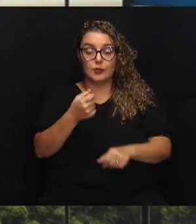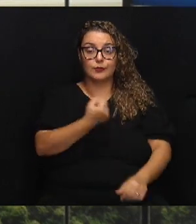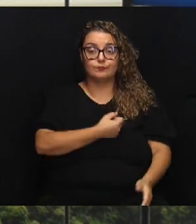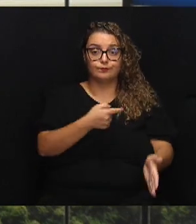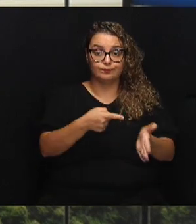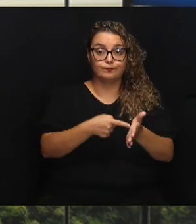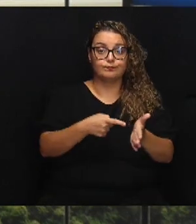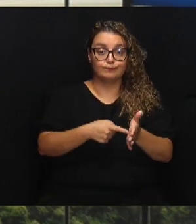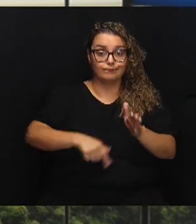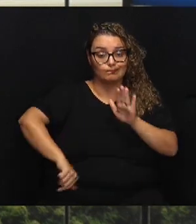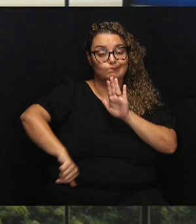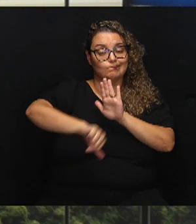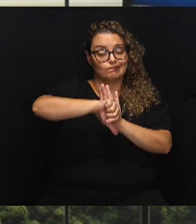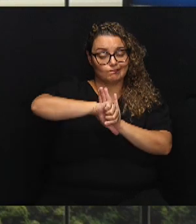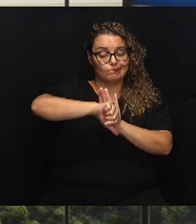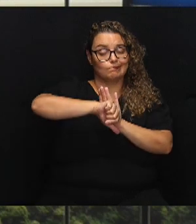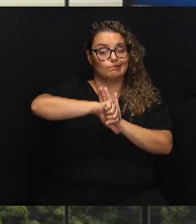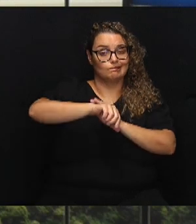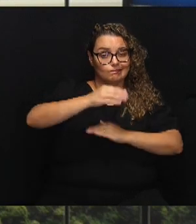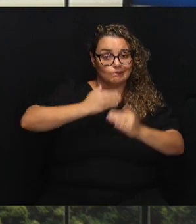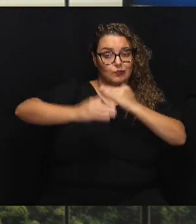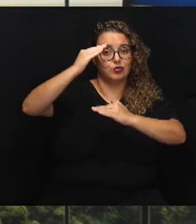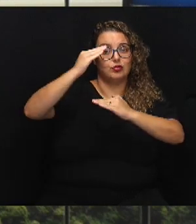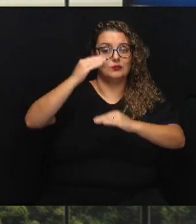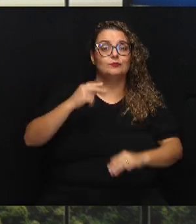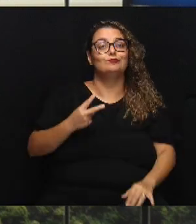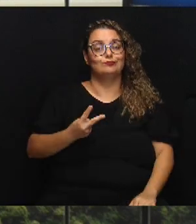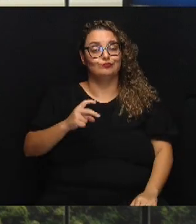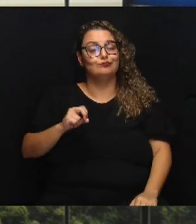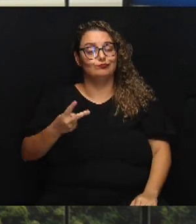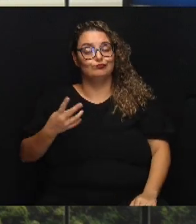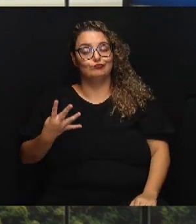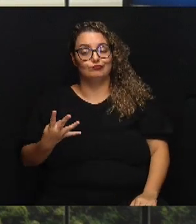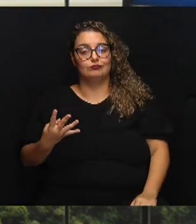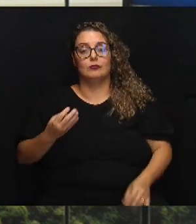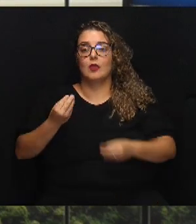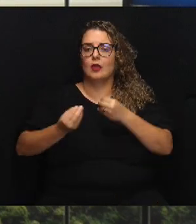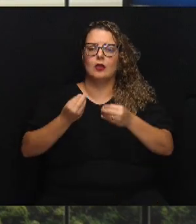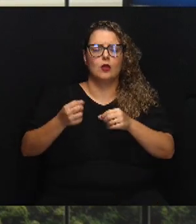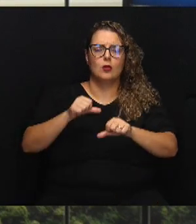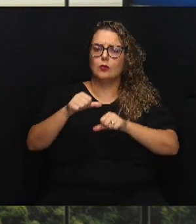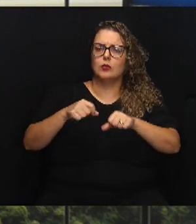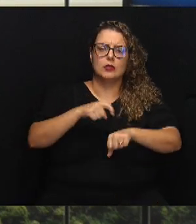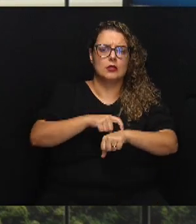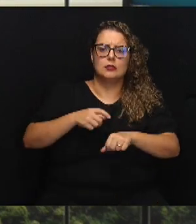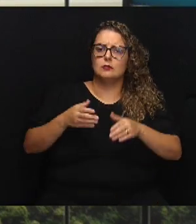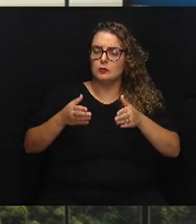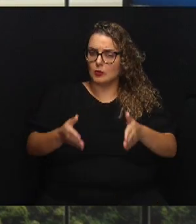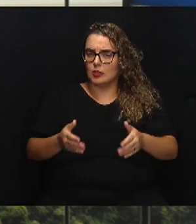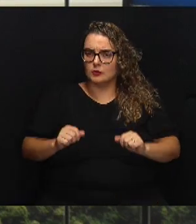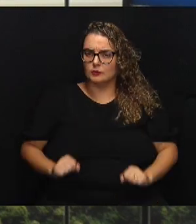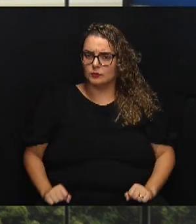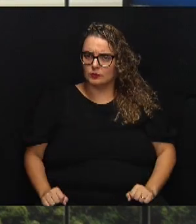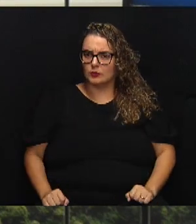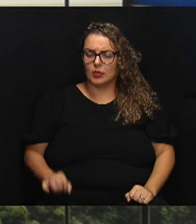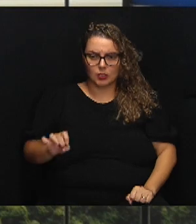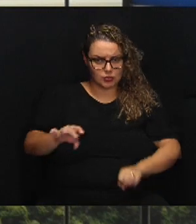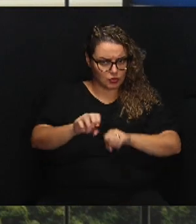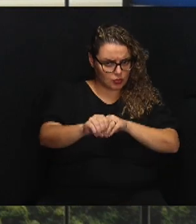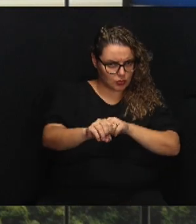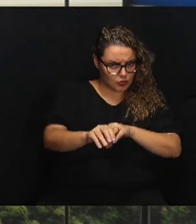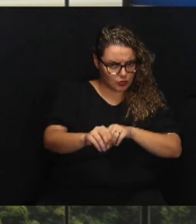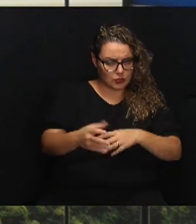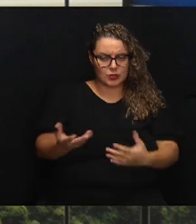denúncias de crime bateu recorde em 2024. Como mudar então esta situação? Apenas com educação?